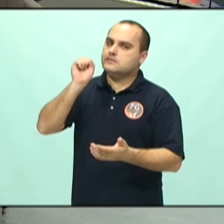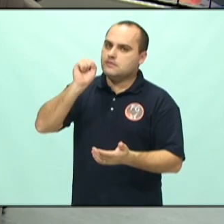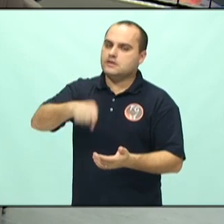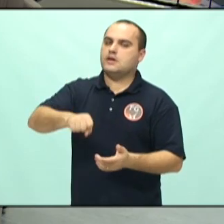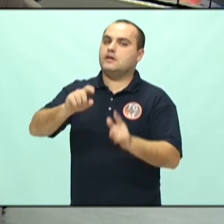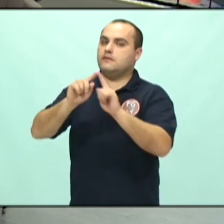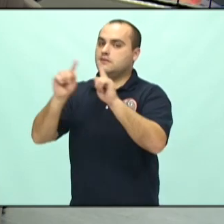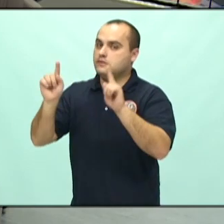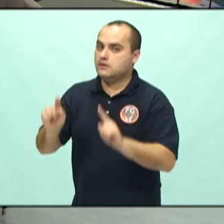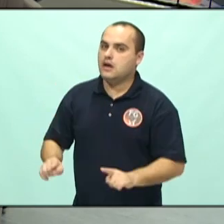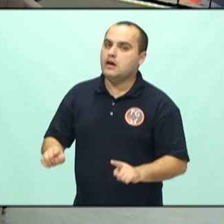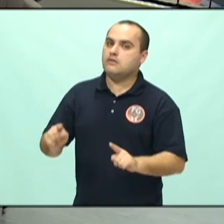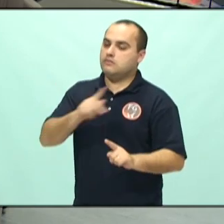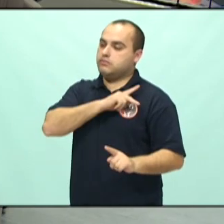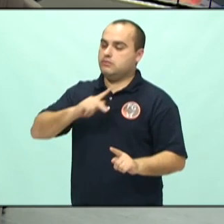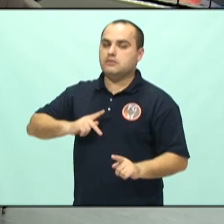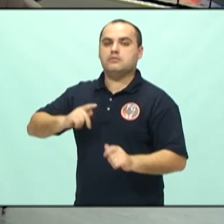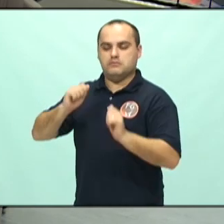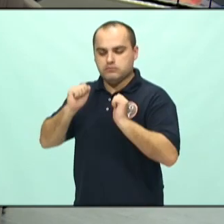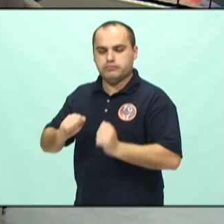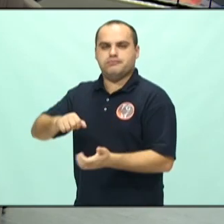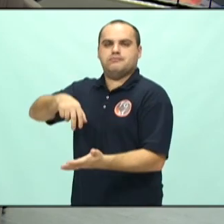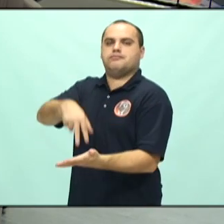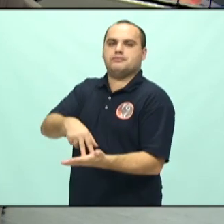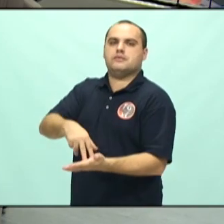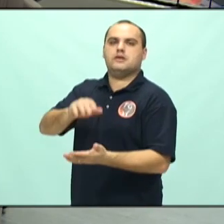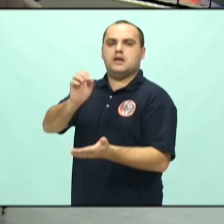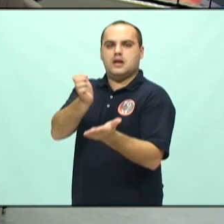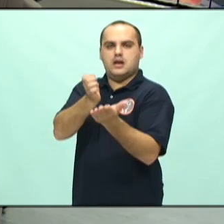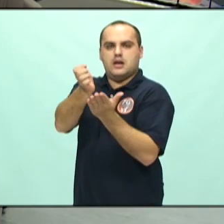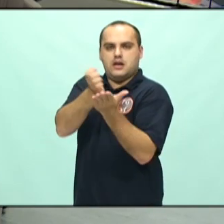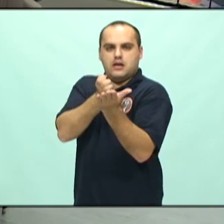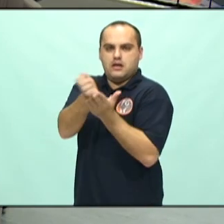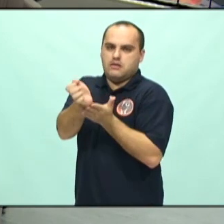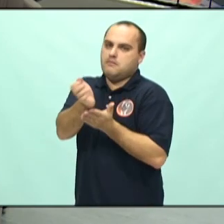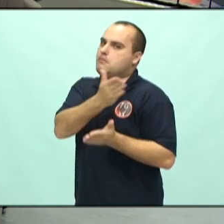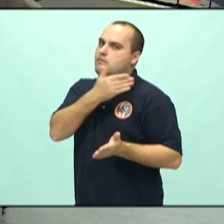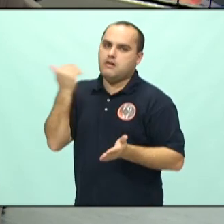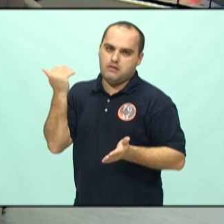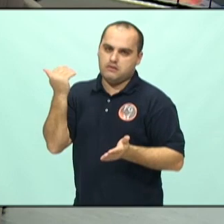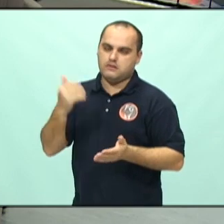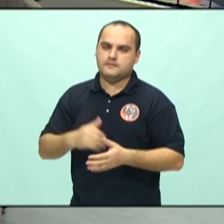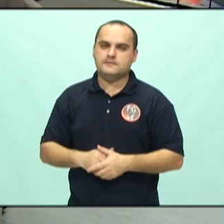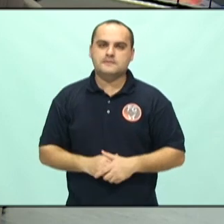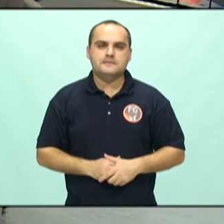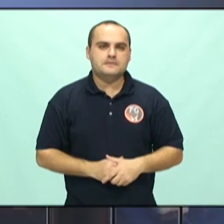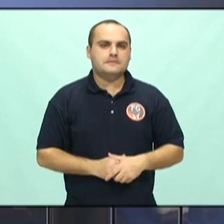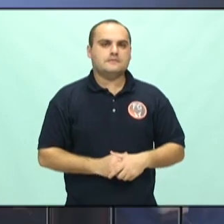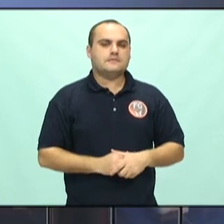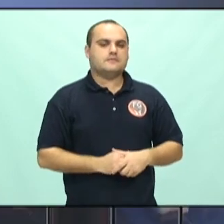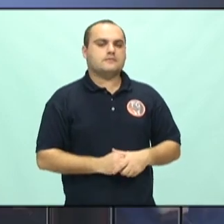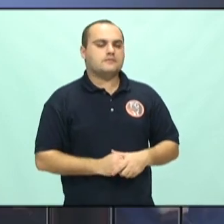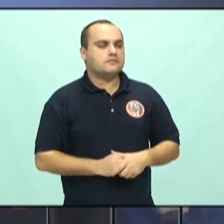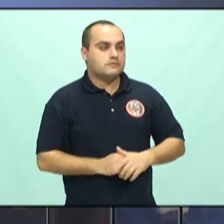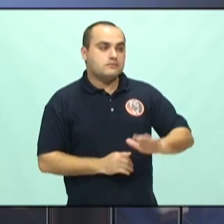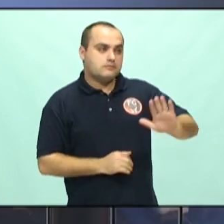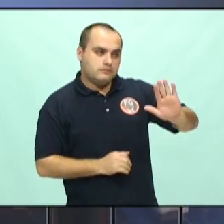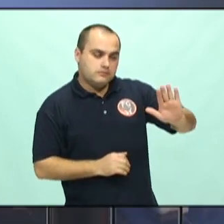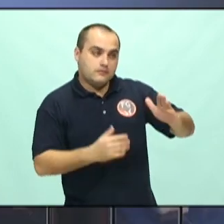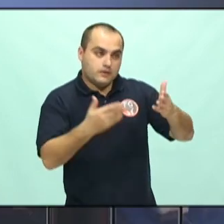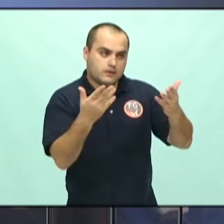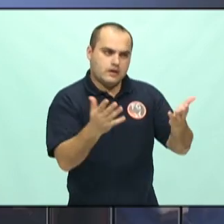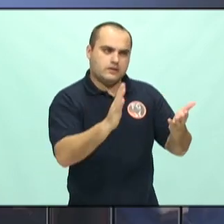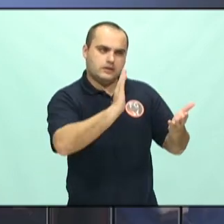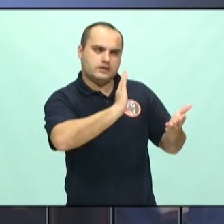servidor público como garantia de um serviço público contínuo. Francisco, já que você já no início